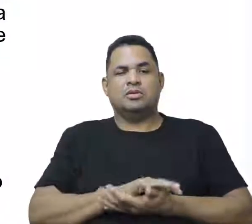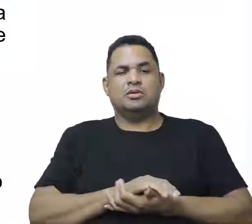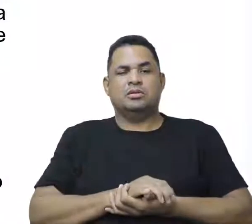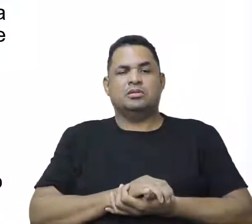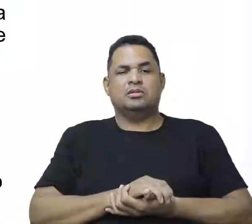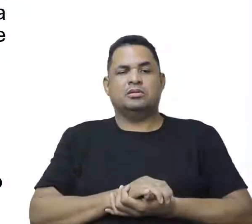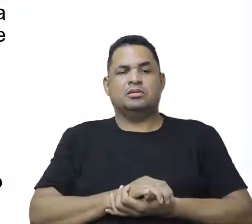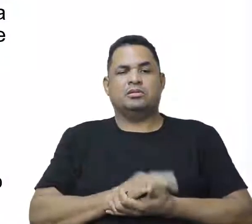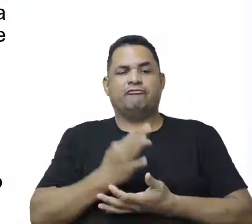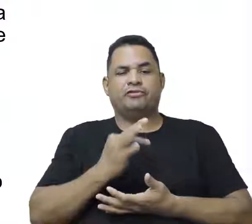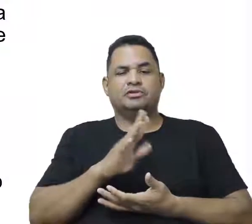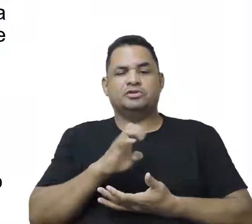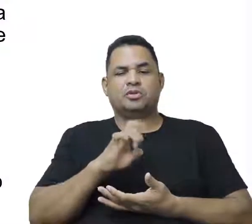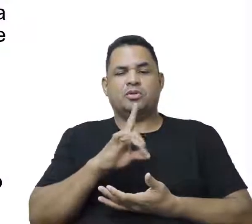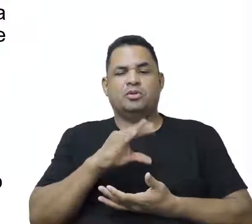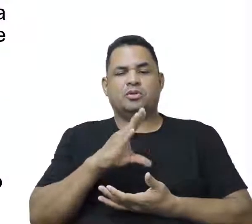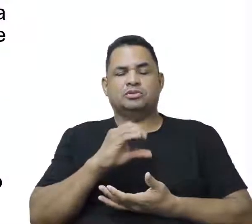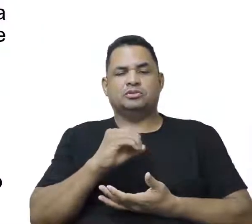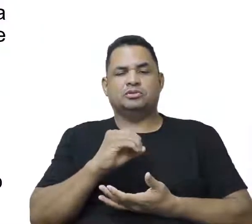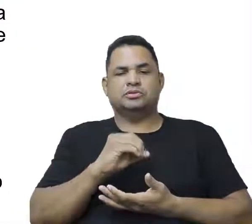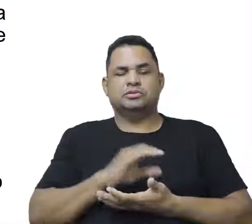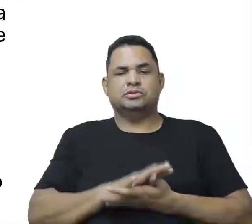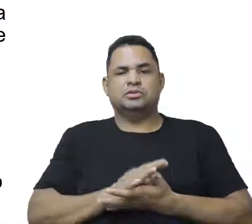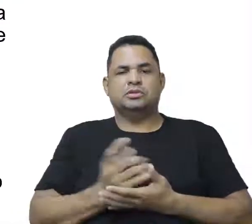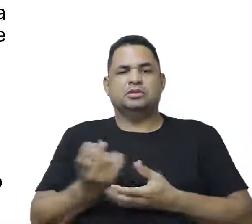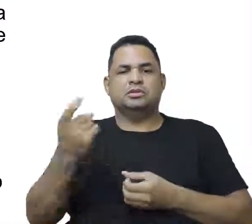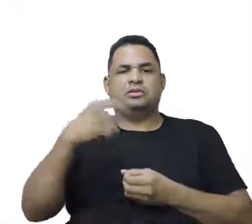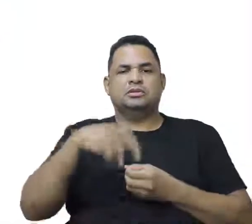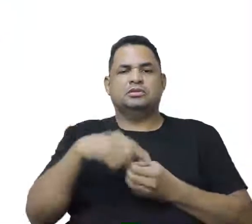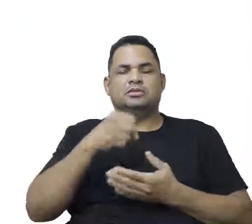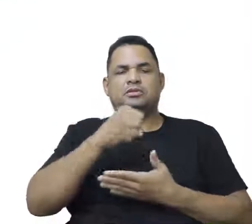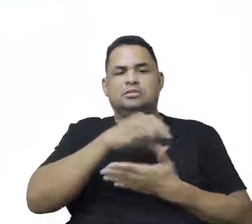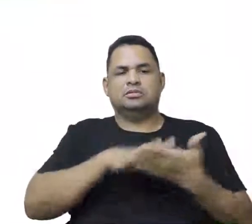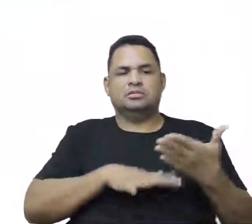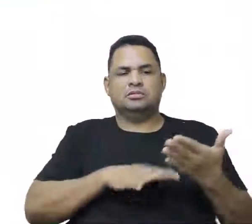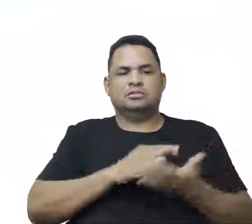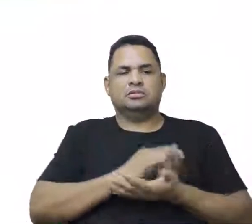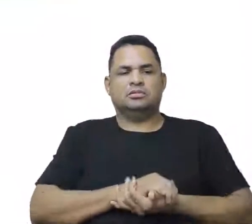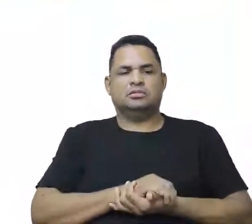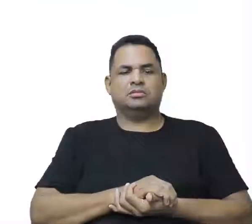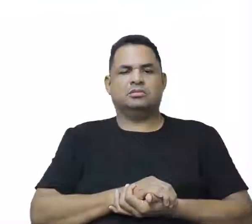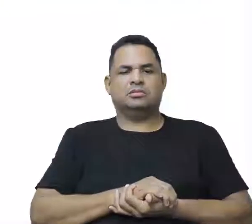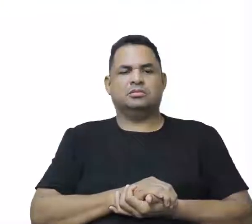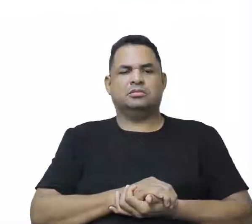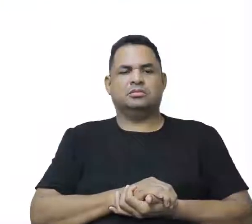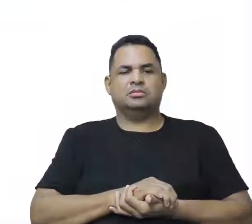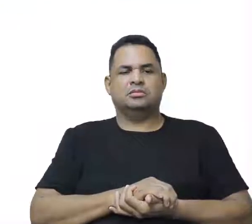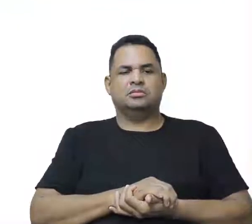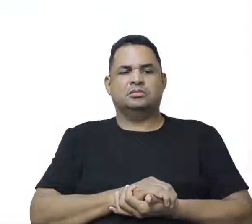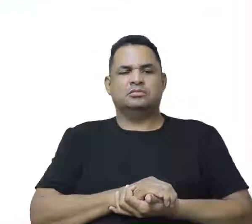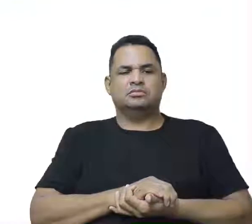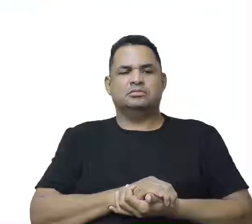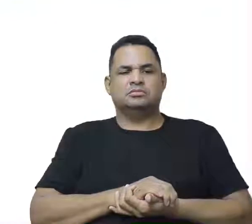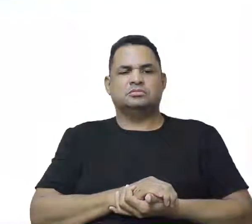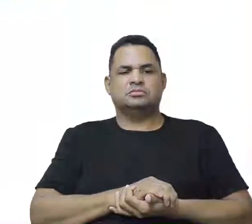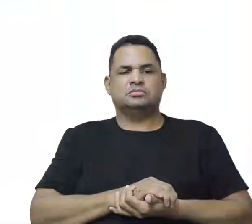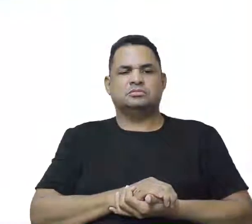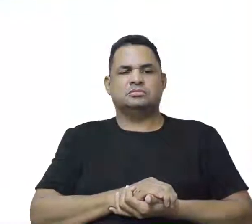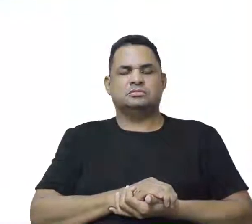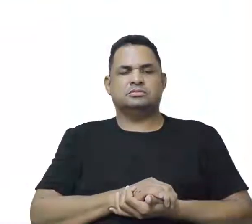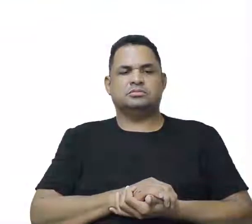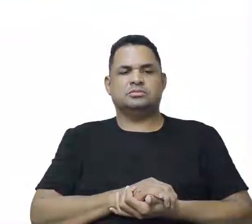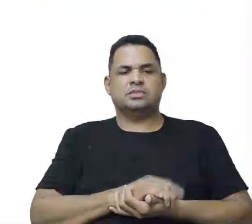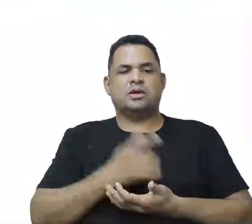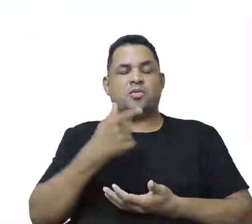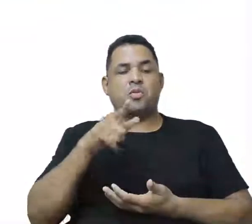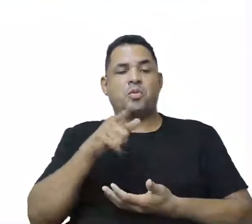orgânico fisiológico. Aí agora nós vamos voltar lá na questão. Se é orgânico e fisiológico, eu já